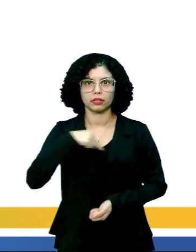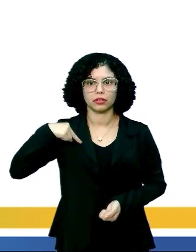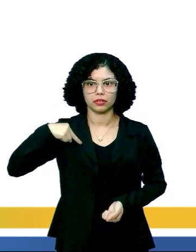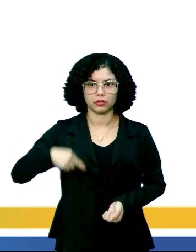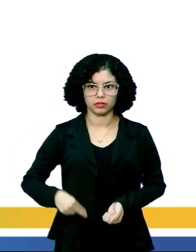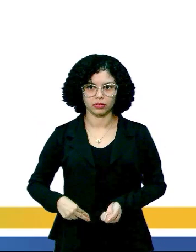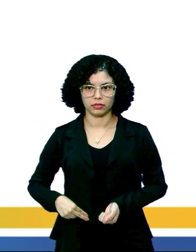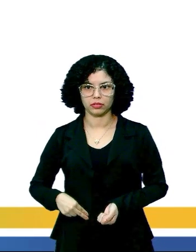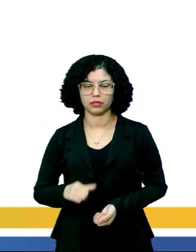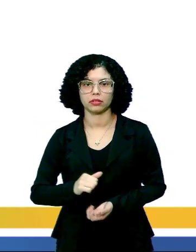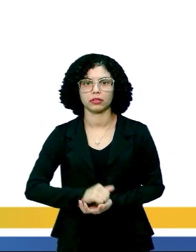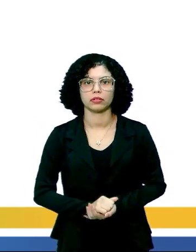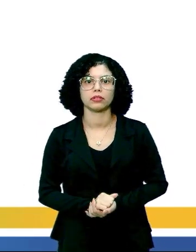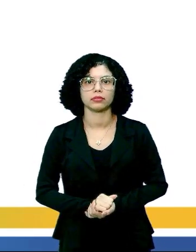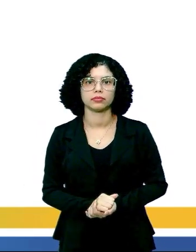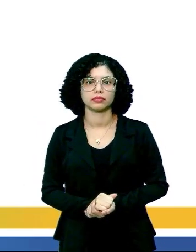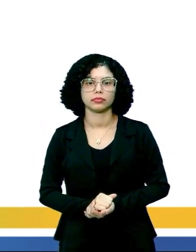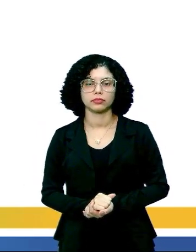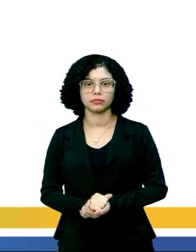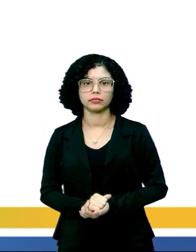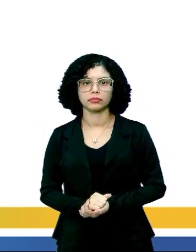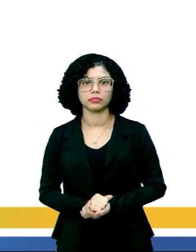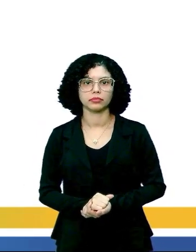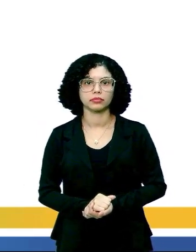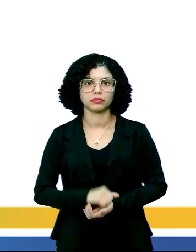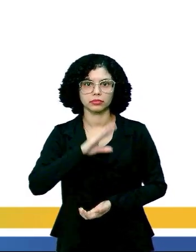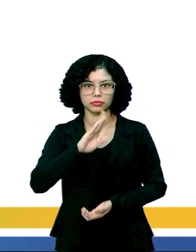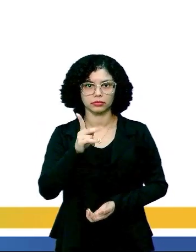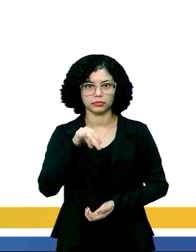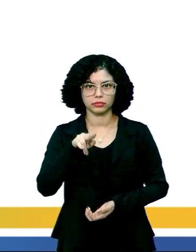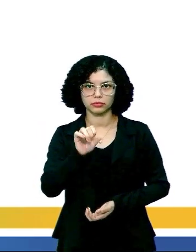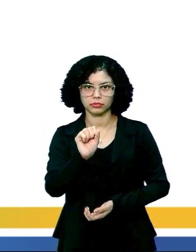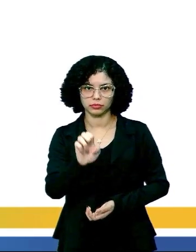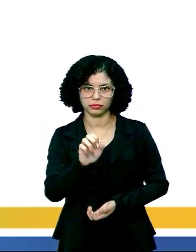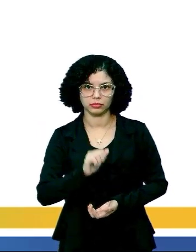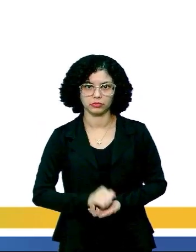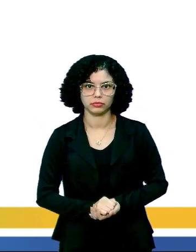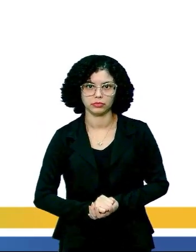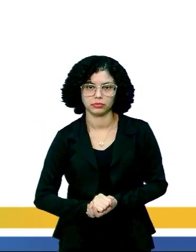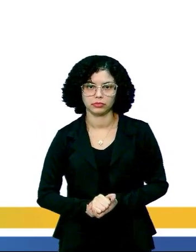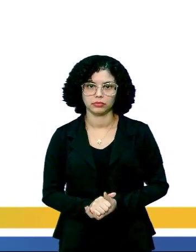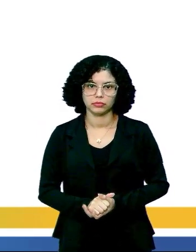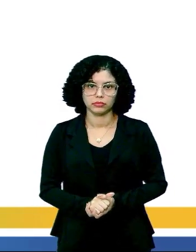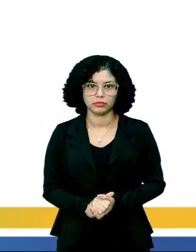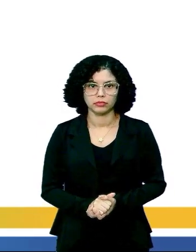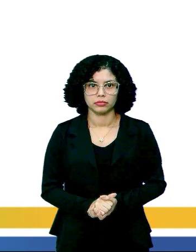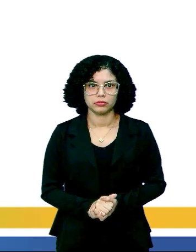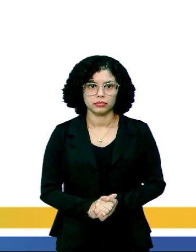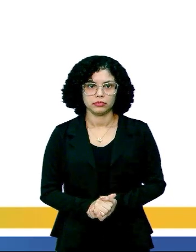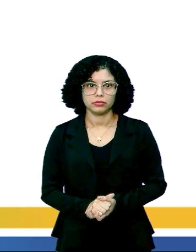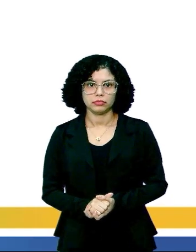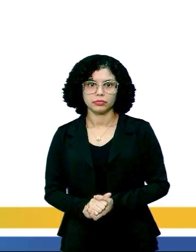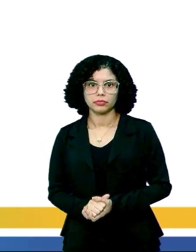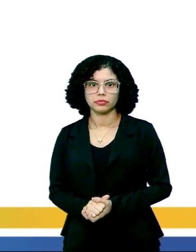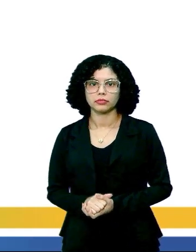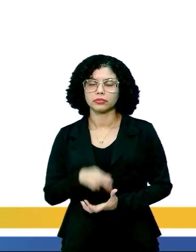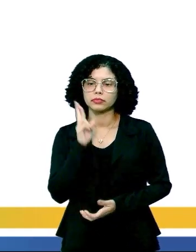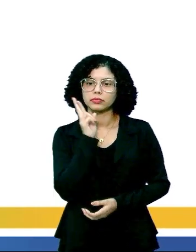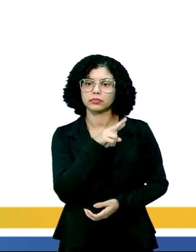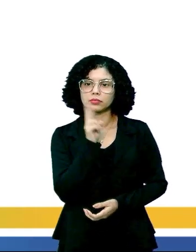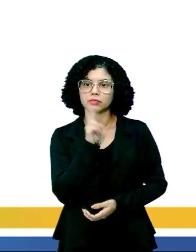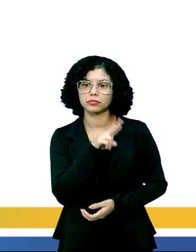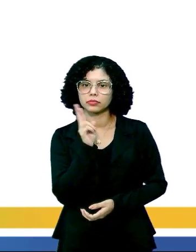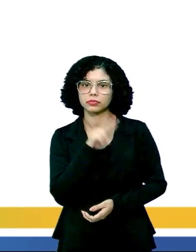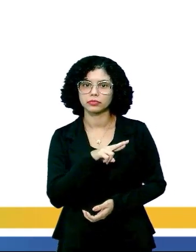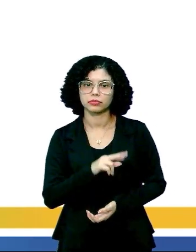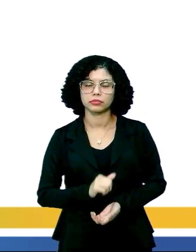China, China. Quem nasceu na China é Chinese, chinês. Russia,